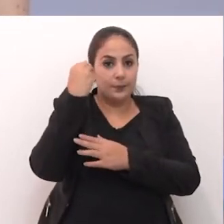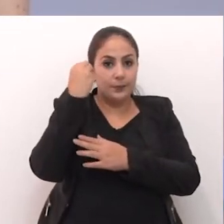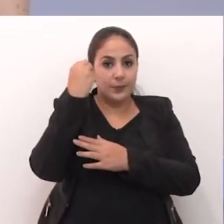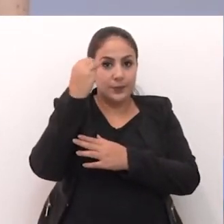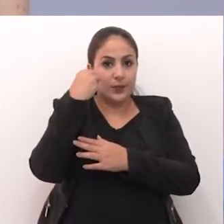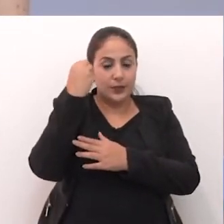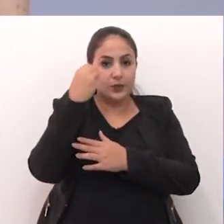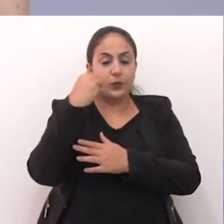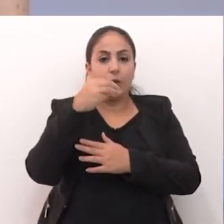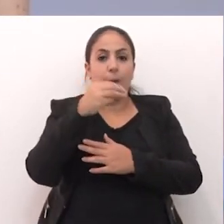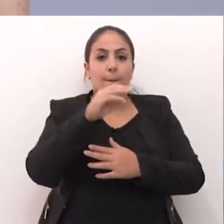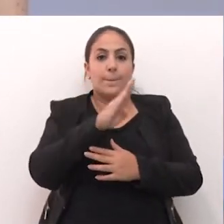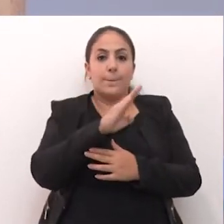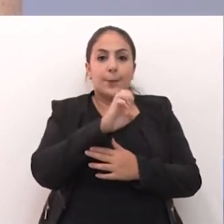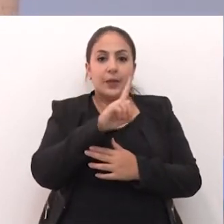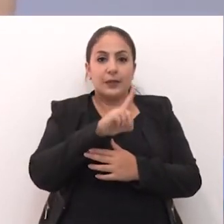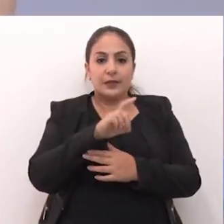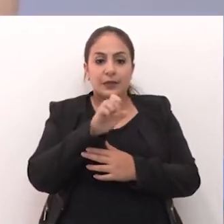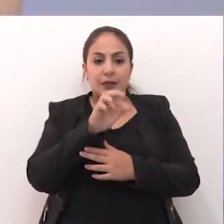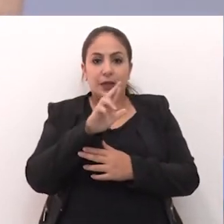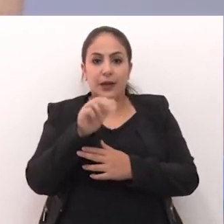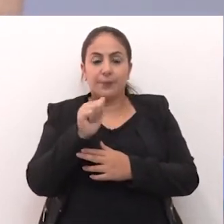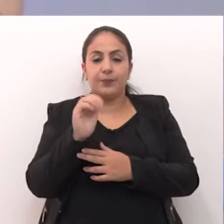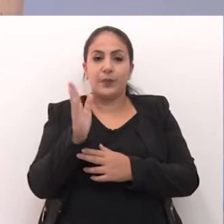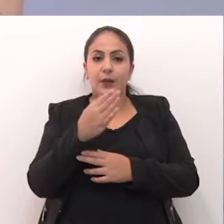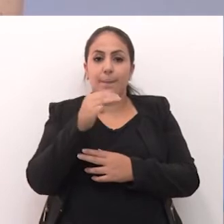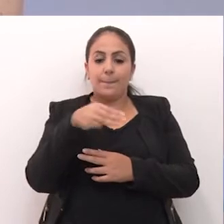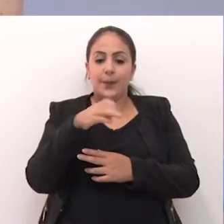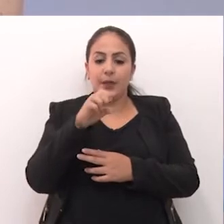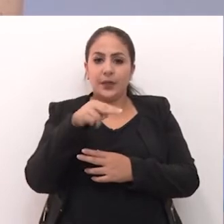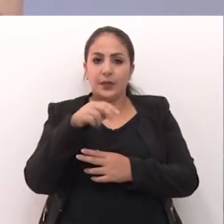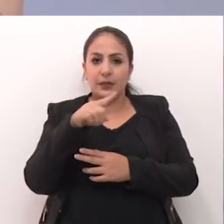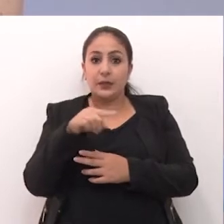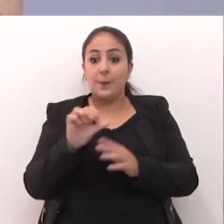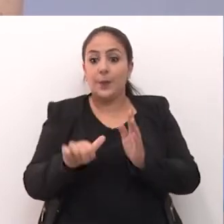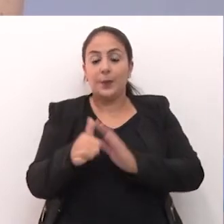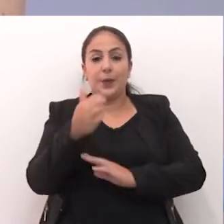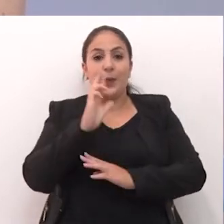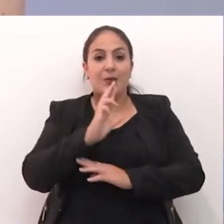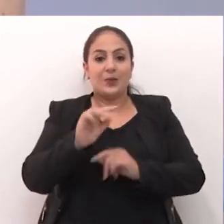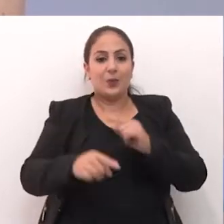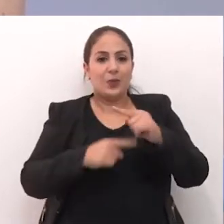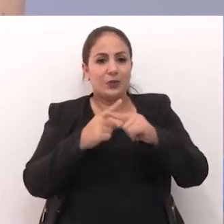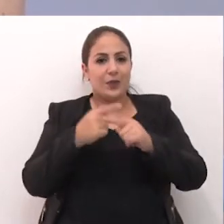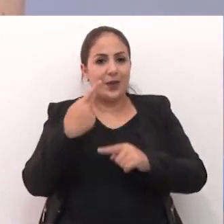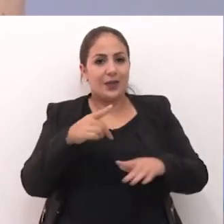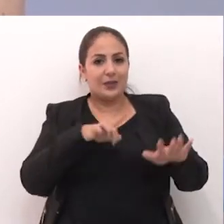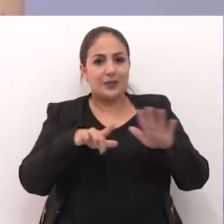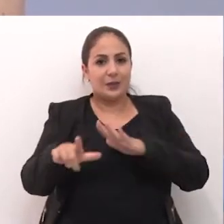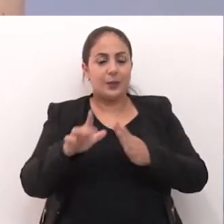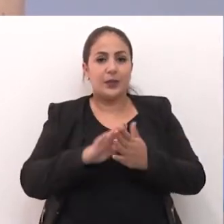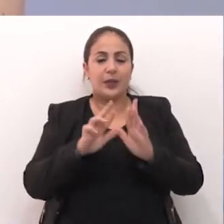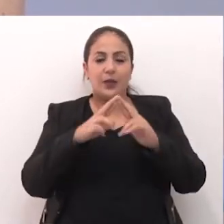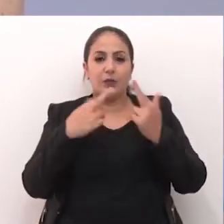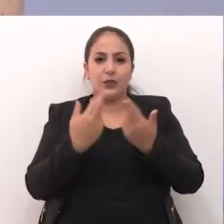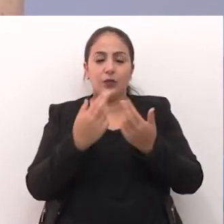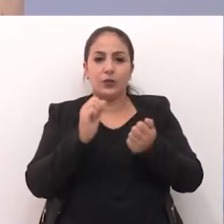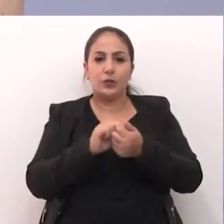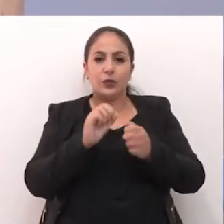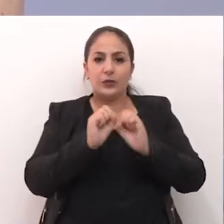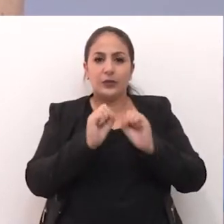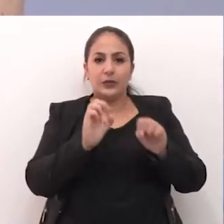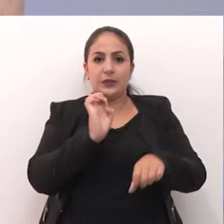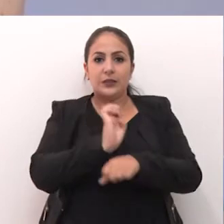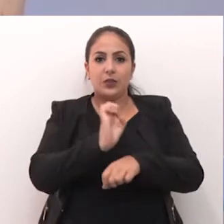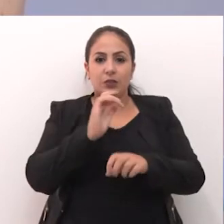Psiquiátrico Bezerra de Menezes recebeu seus primeiros resultados positivos. Nesta semana, em reunião na